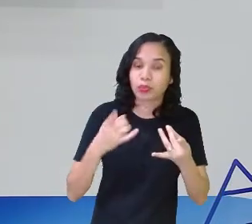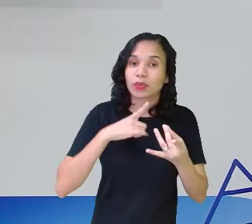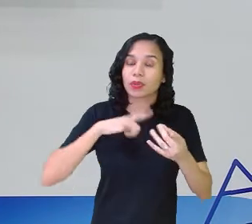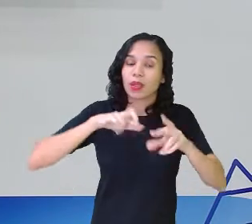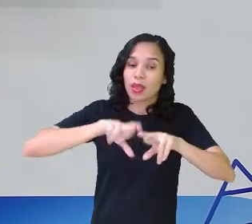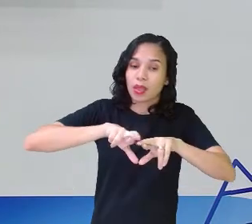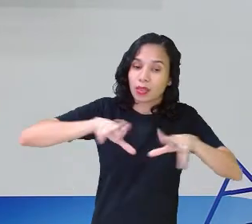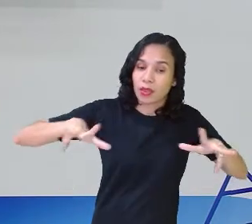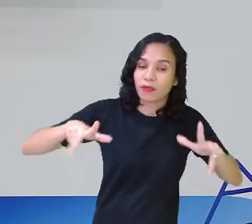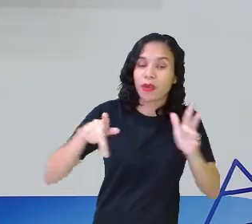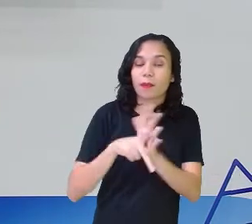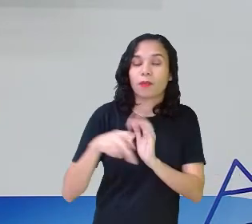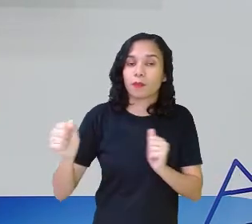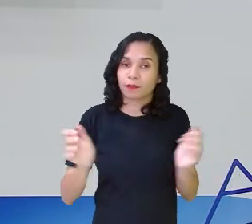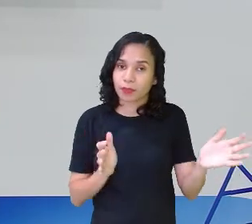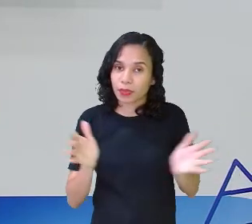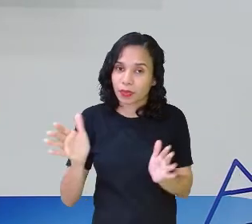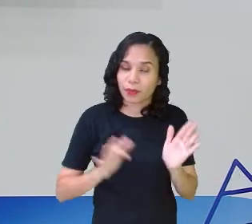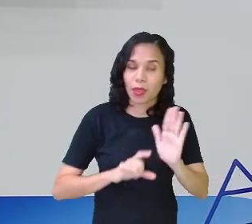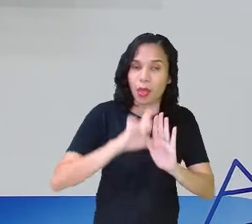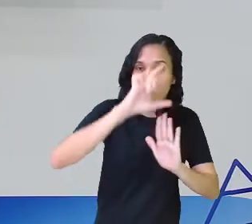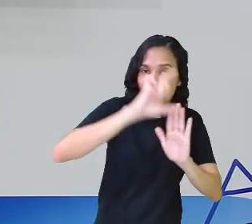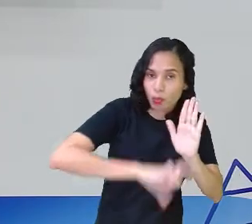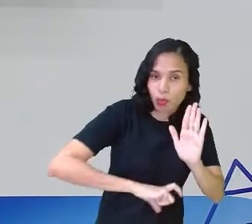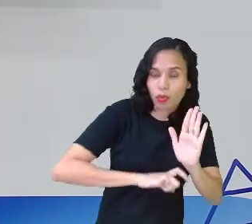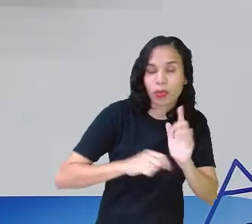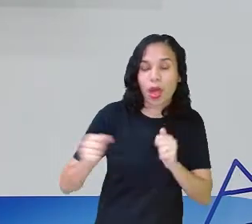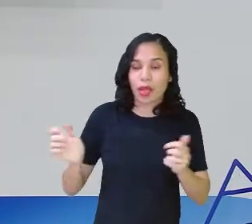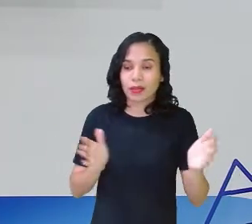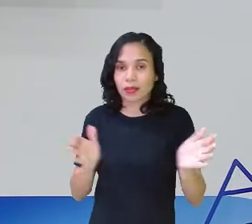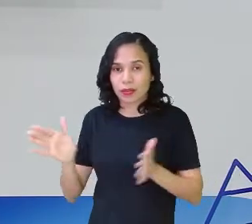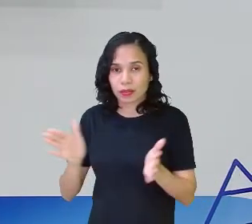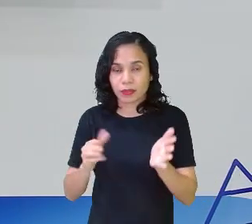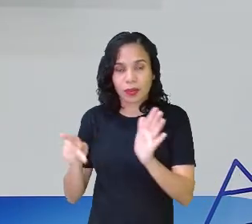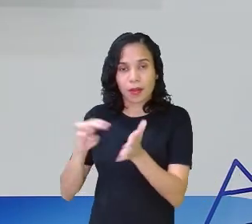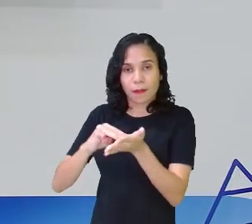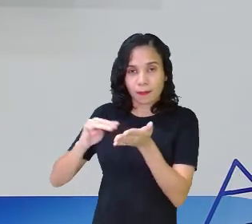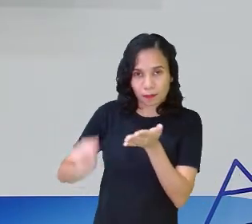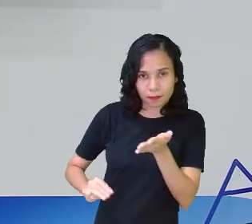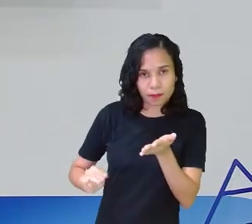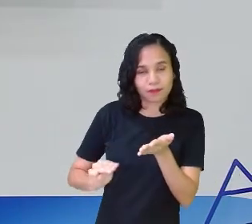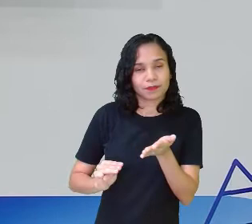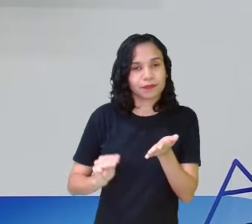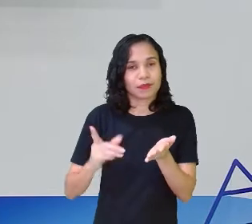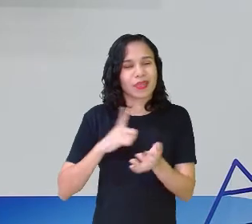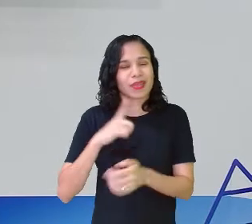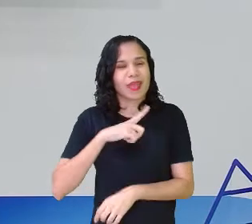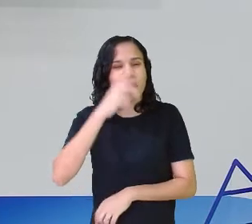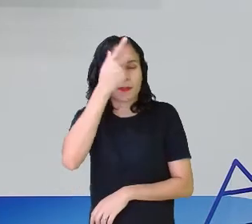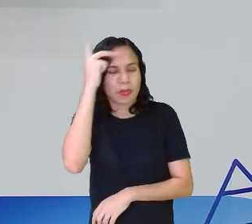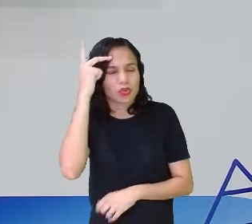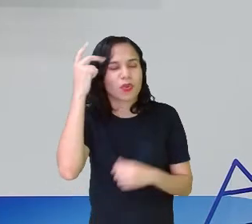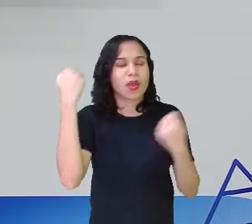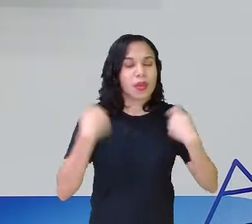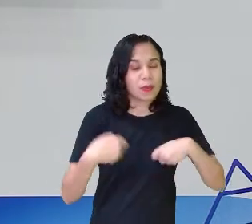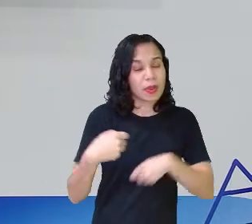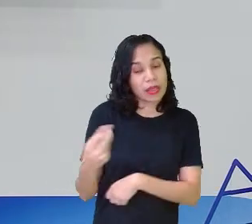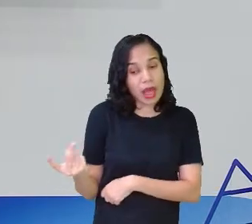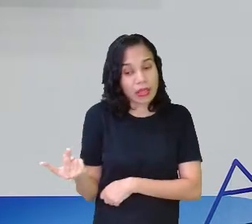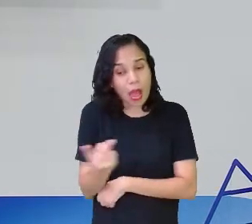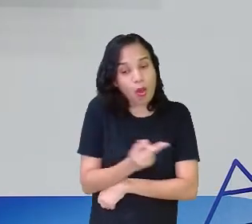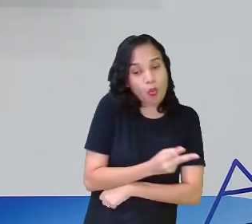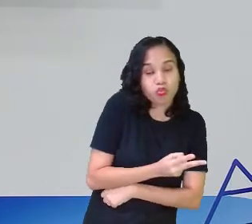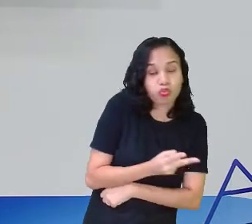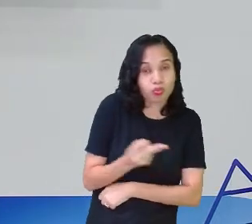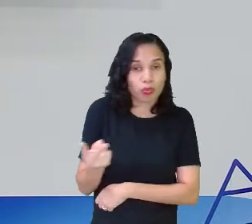diferença da acessibilidade curricular, né, para a acessibilidade metodológica. Algumas pessoas precisam das duas,